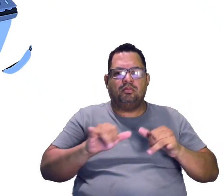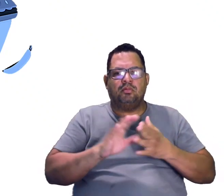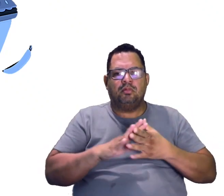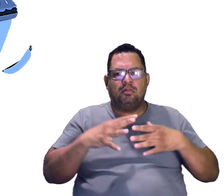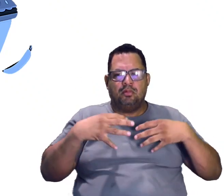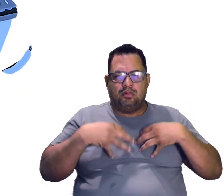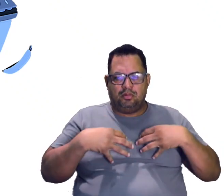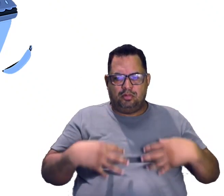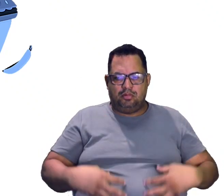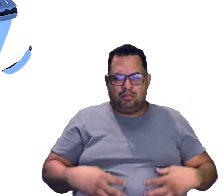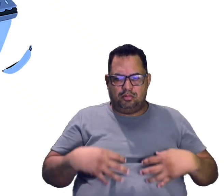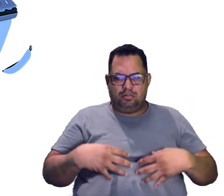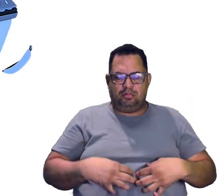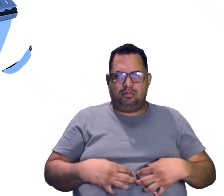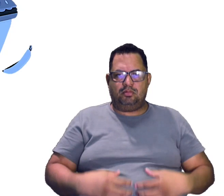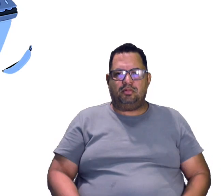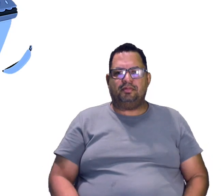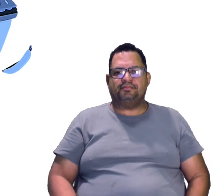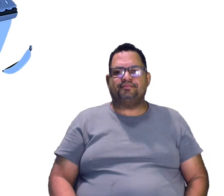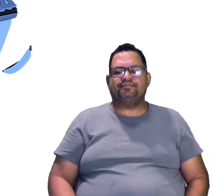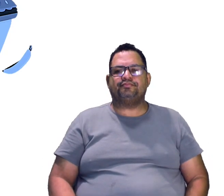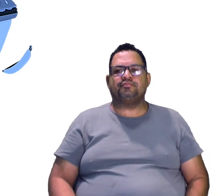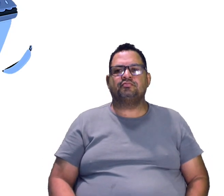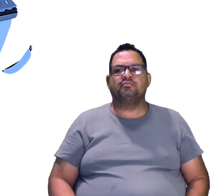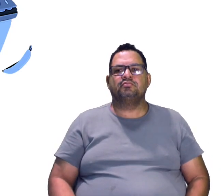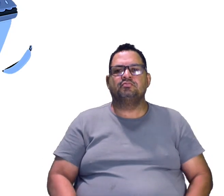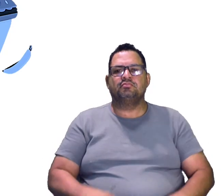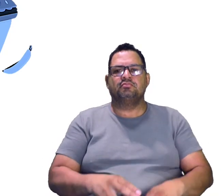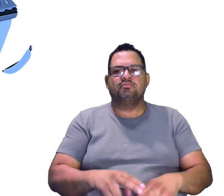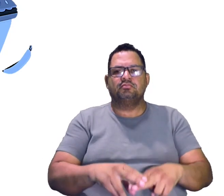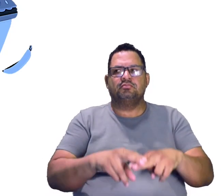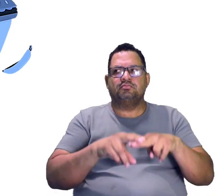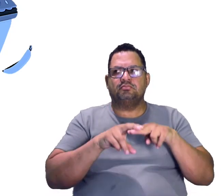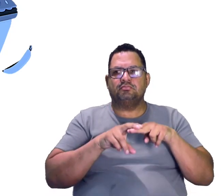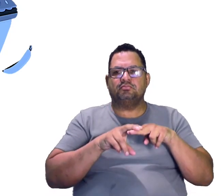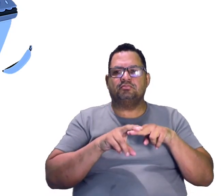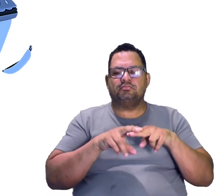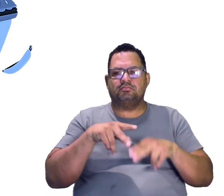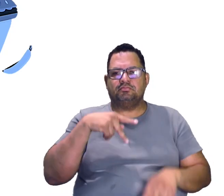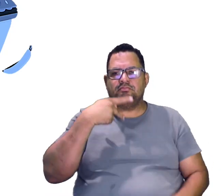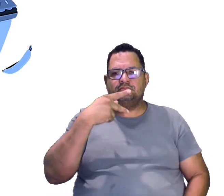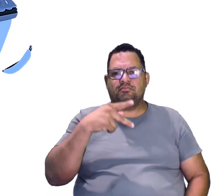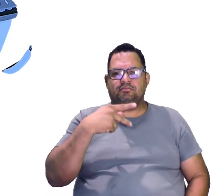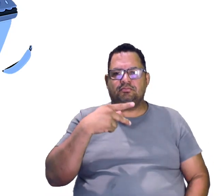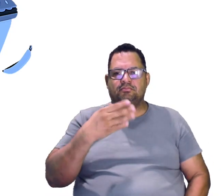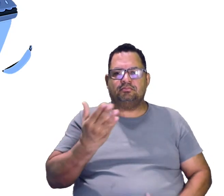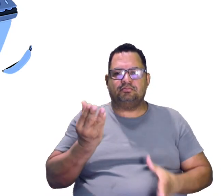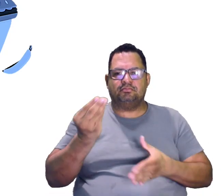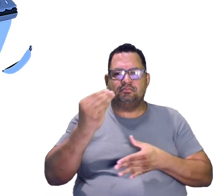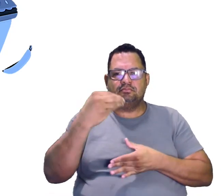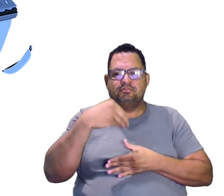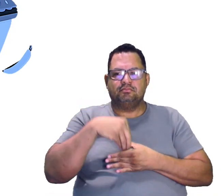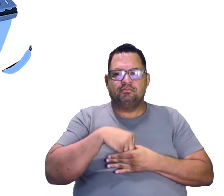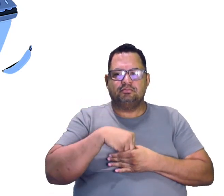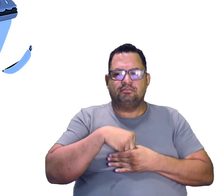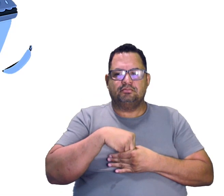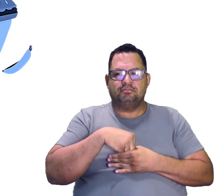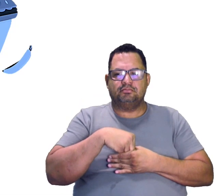determinado organismo. Então, por isso que eu falei para vocês, olha já, dentro